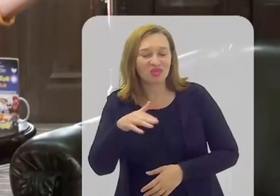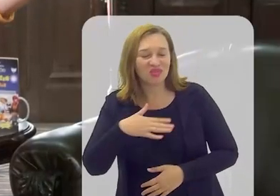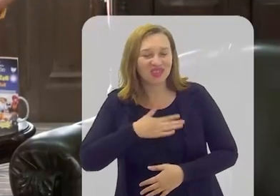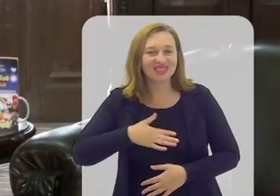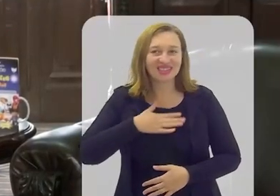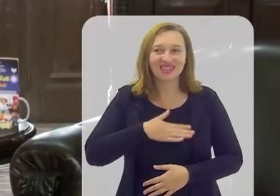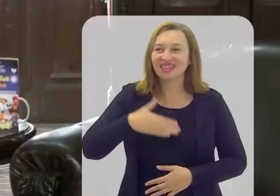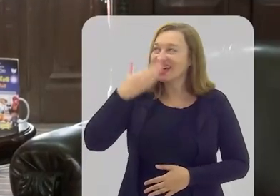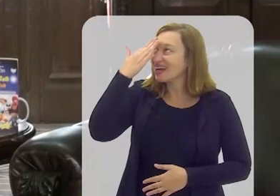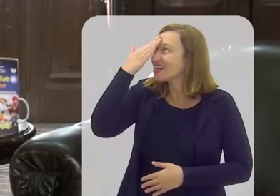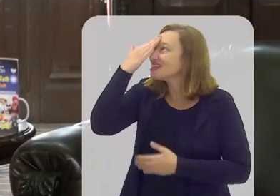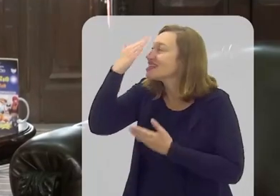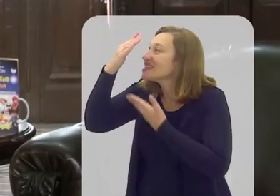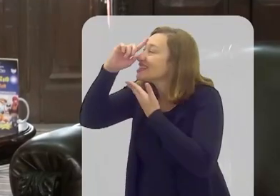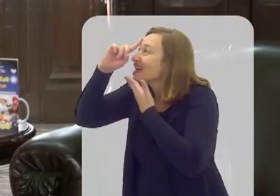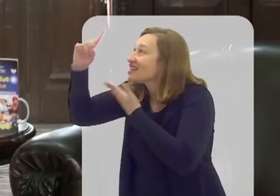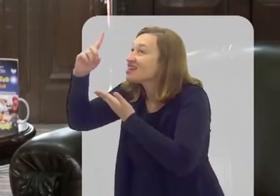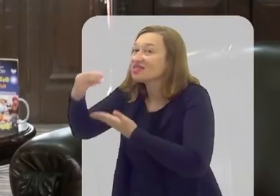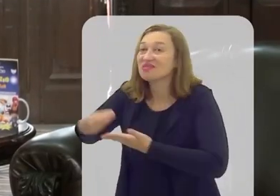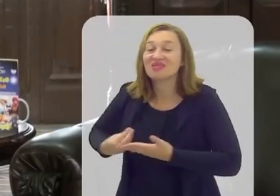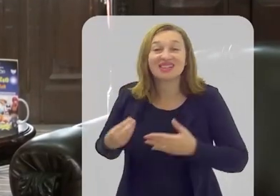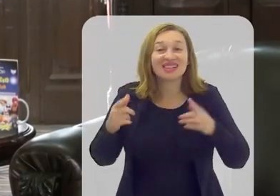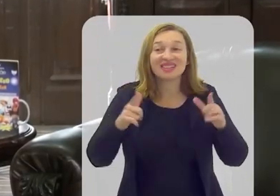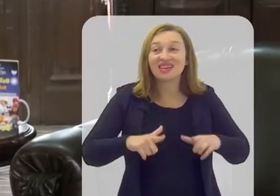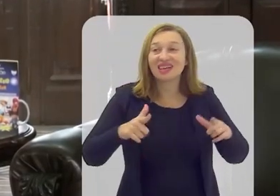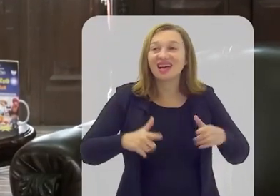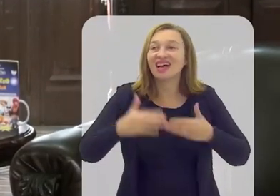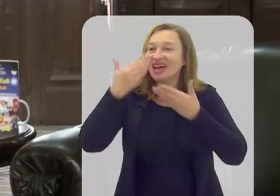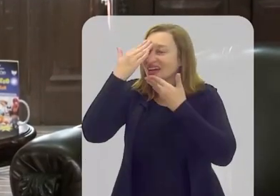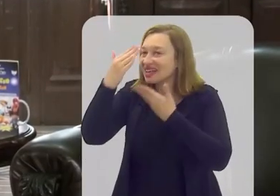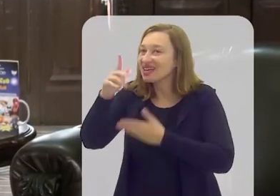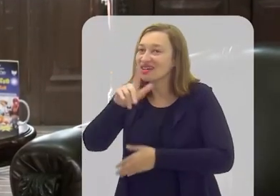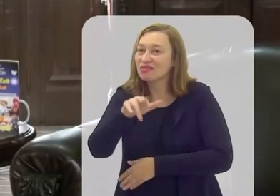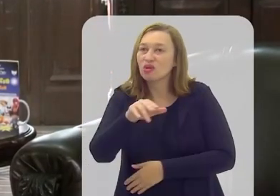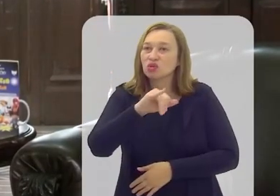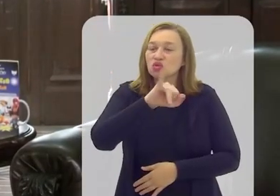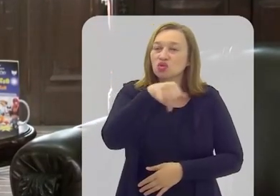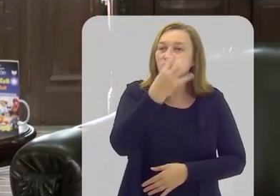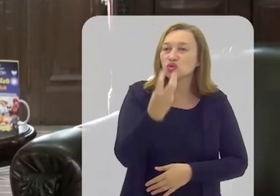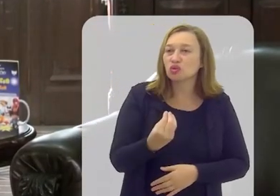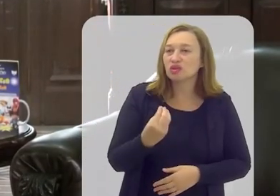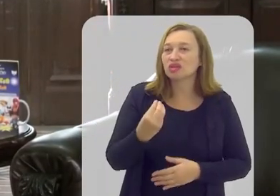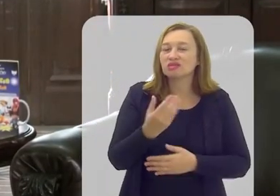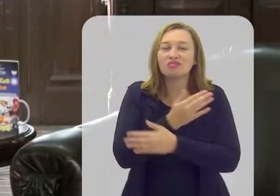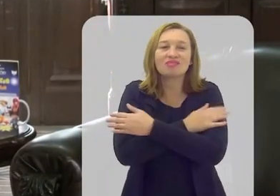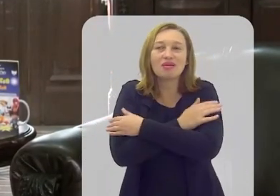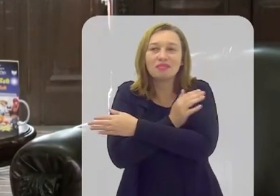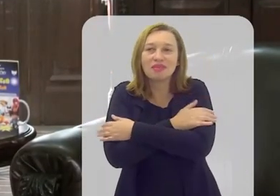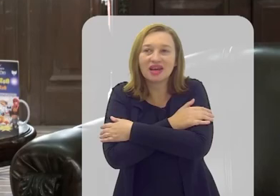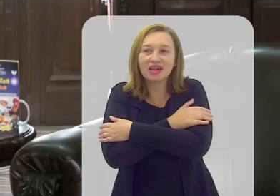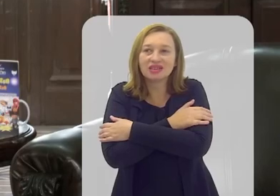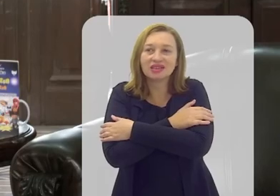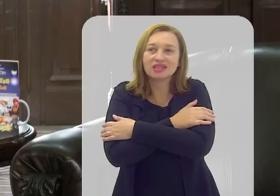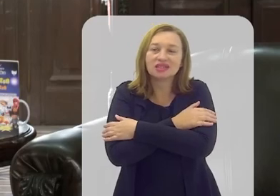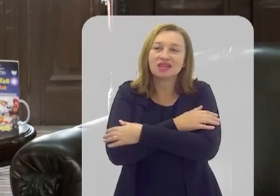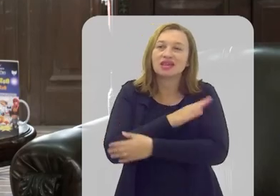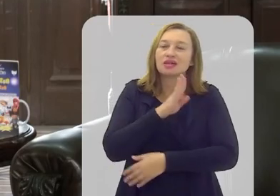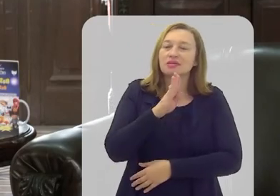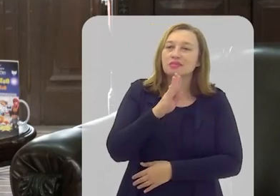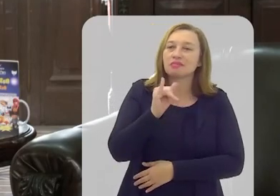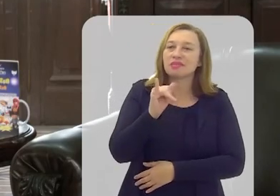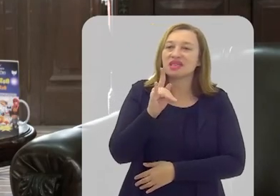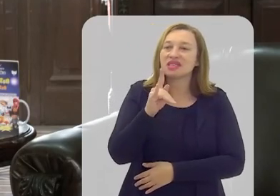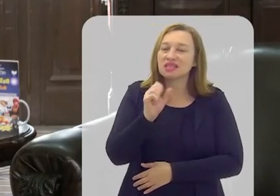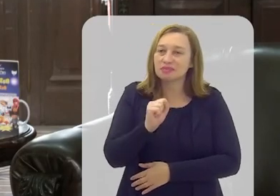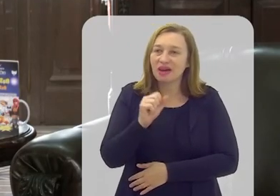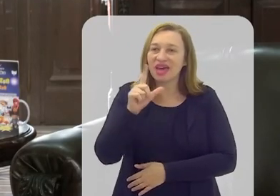Irmãos, eu gostaria de agradecer a Deus por estar aqui, agradecer ao irmão Júlio. Quero mandar um grande abraço para a querida